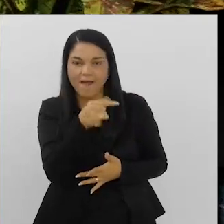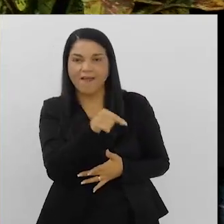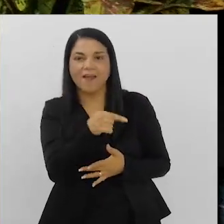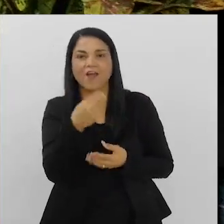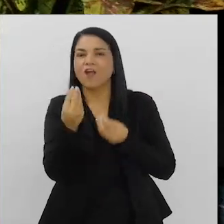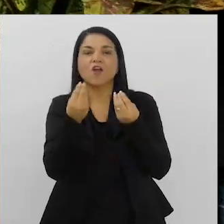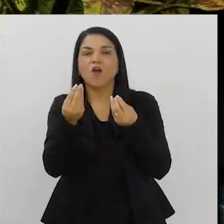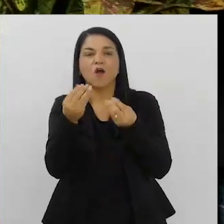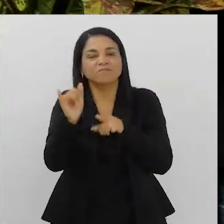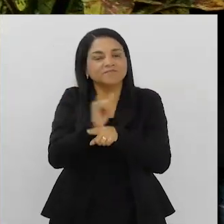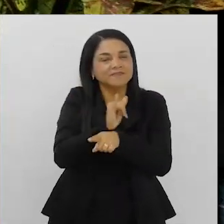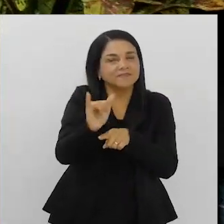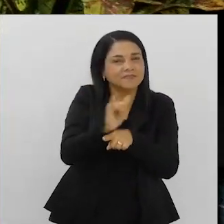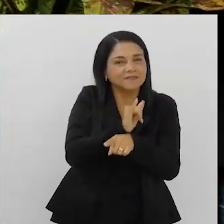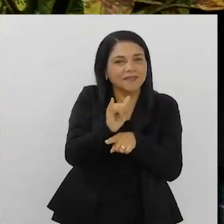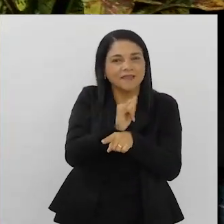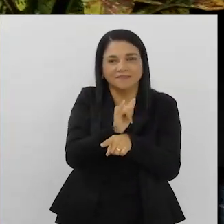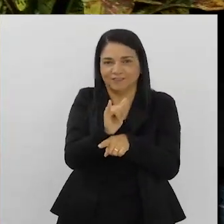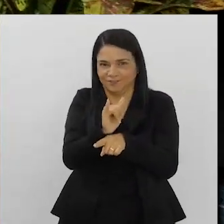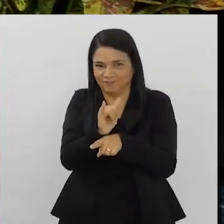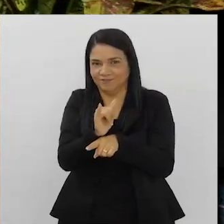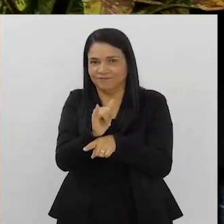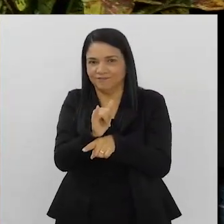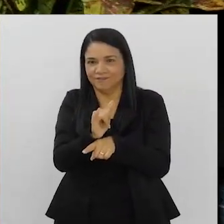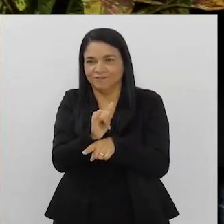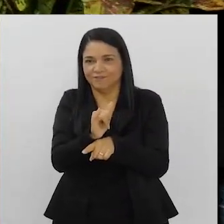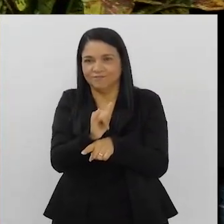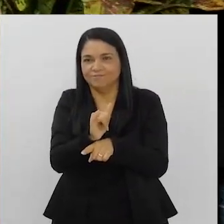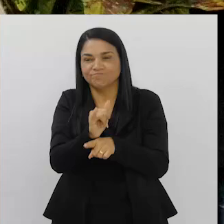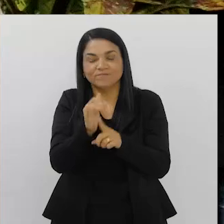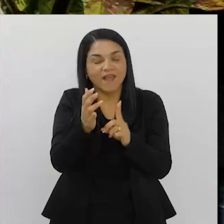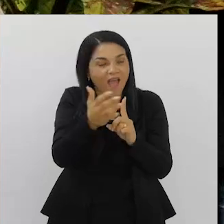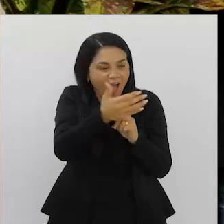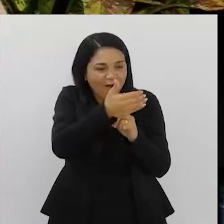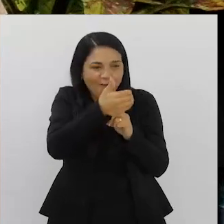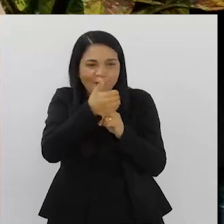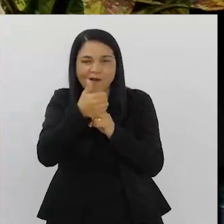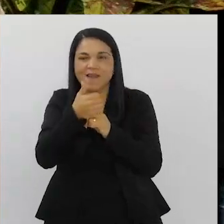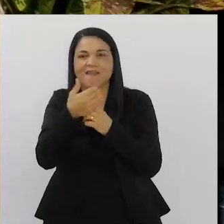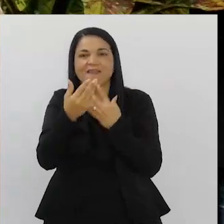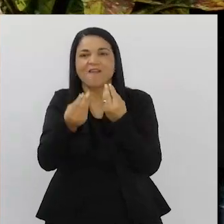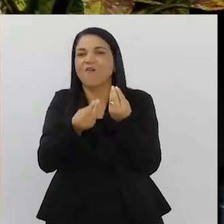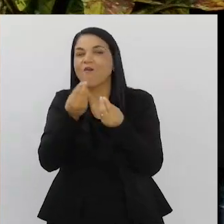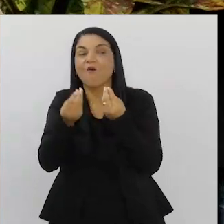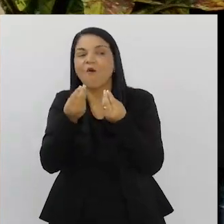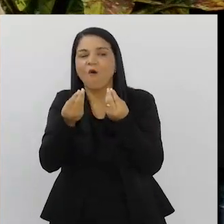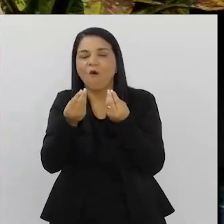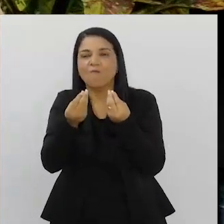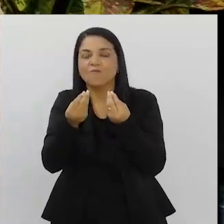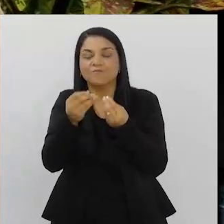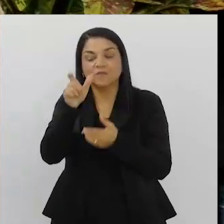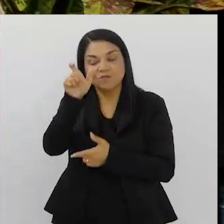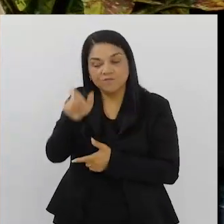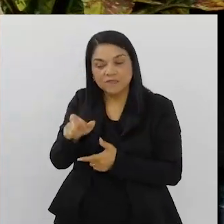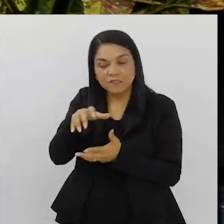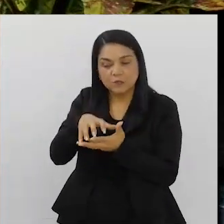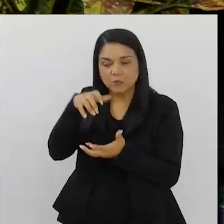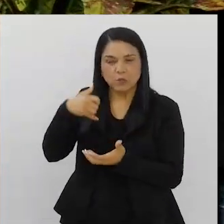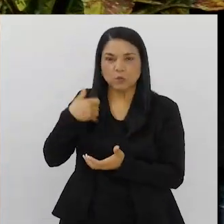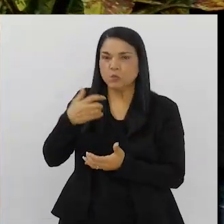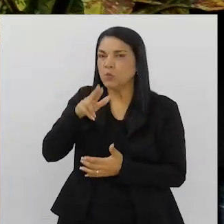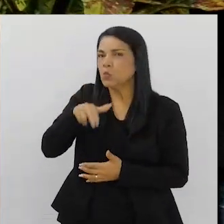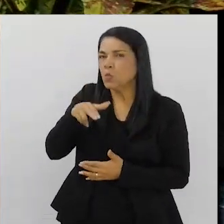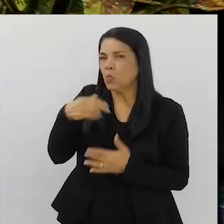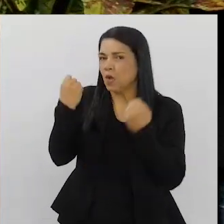são os mecanismos que vocês têm para atrair mesmo, para cooptar esse idoso que